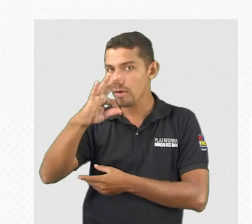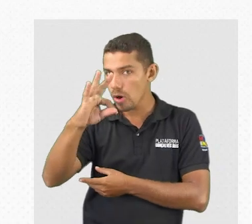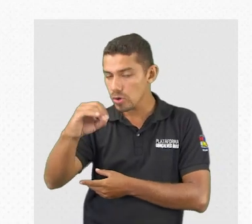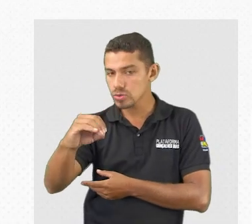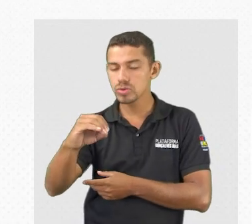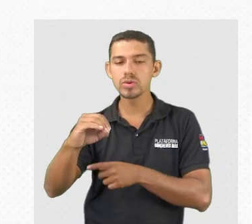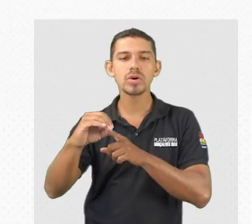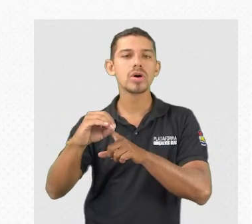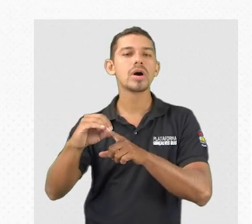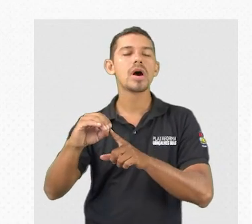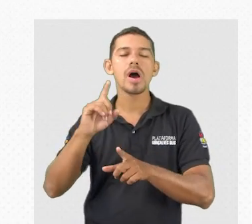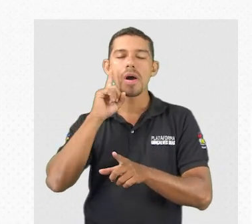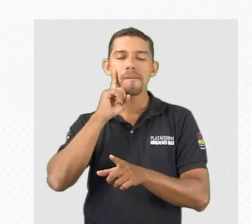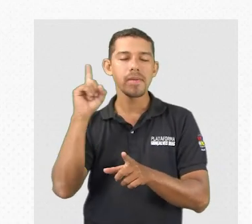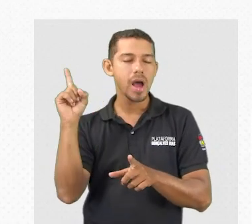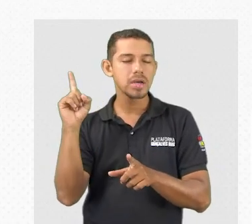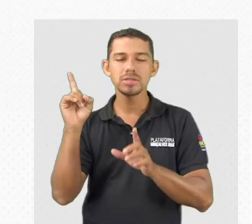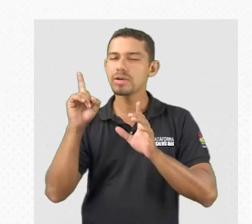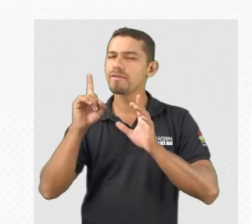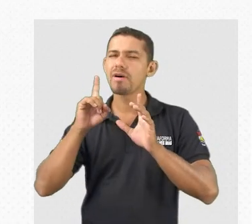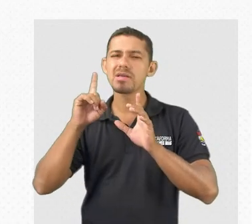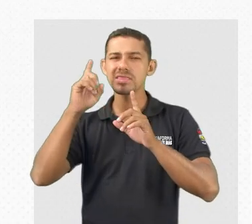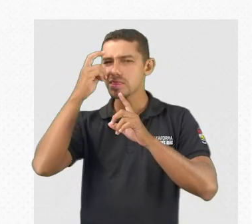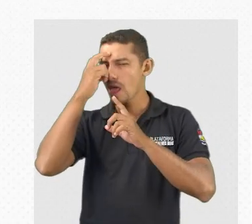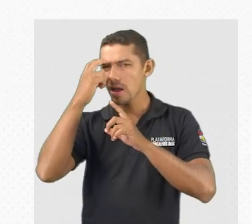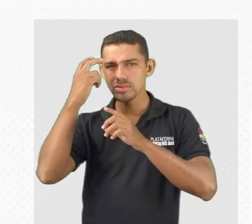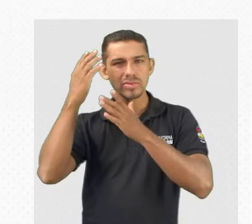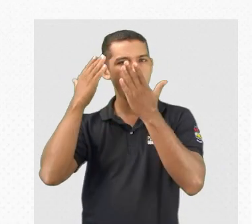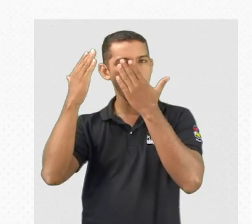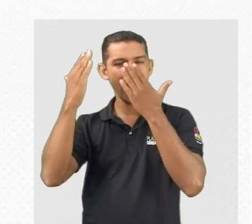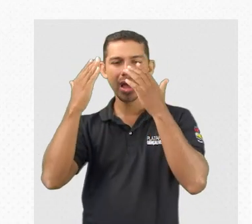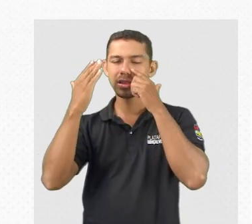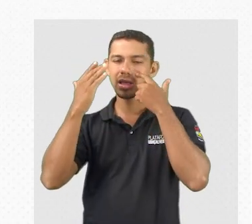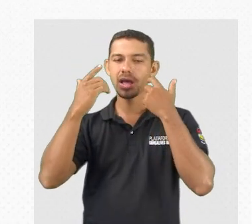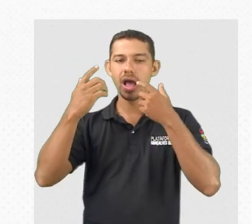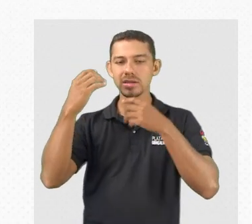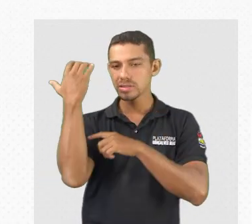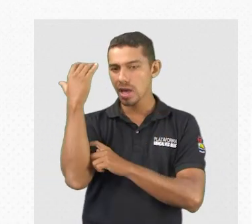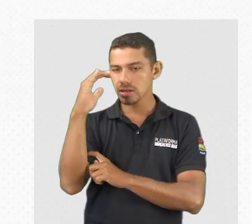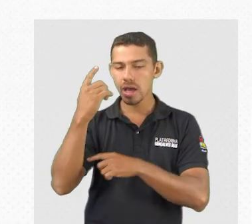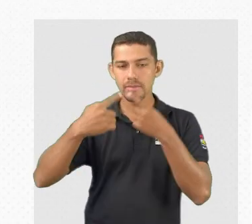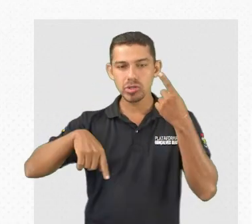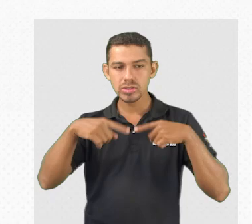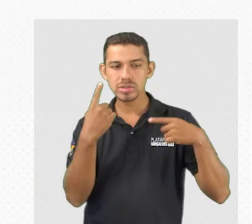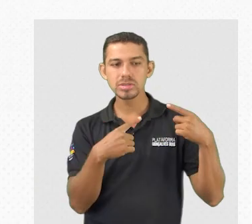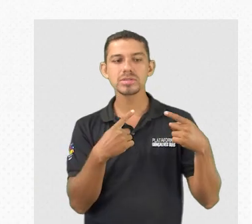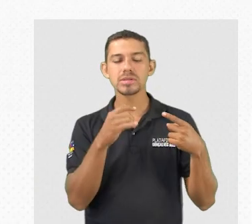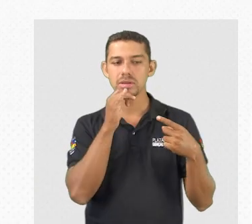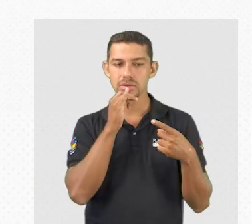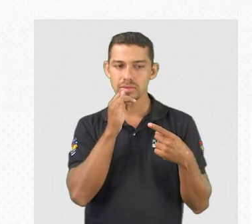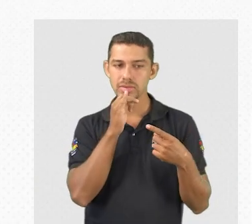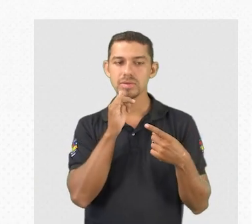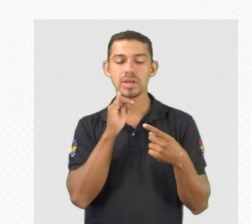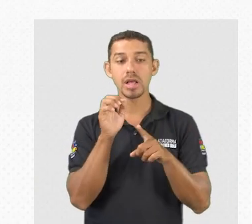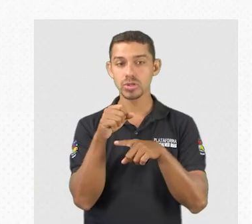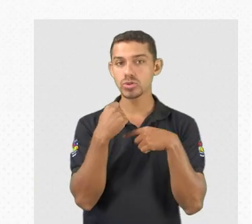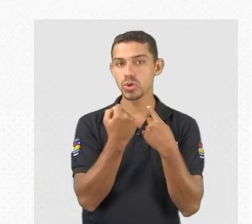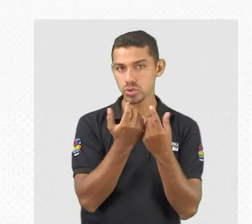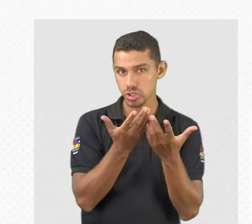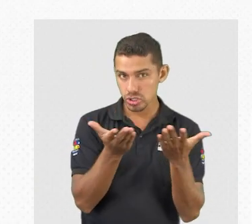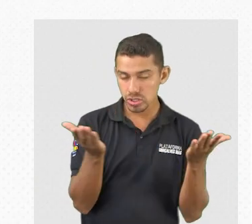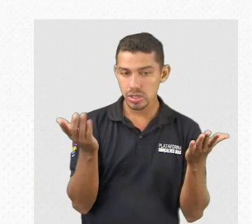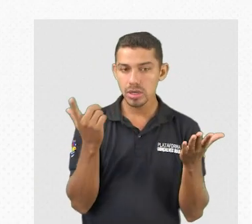entre uma série de intelectuais e analistas da ciência política, que é uma área que pertence às ciências sociais, assim como a sociologia,